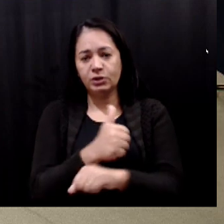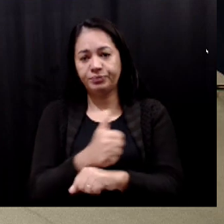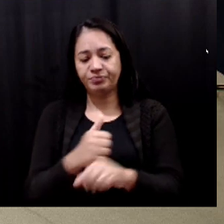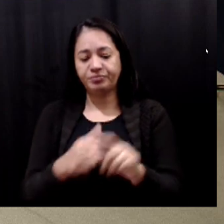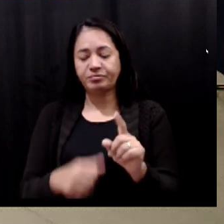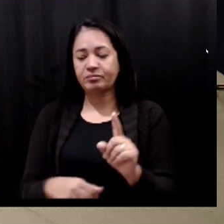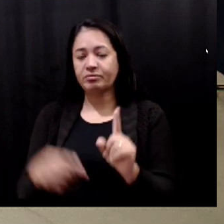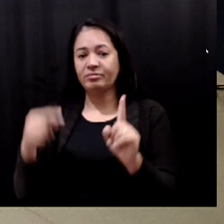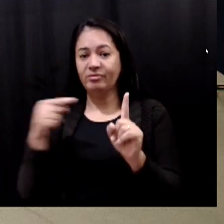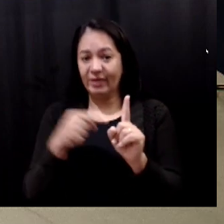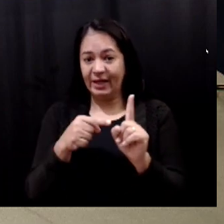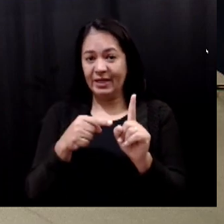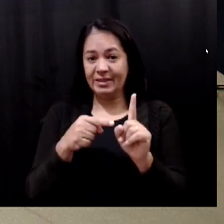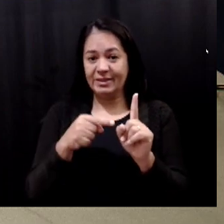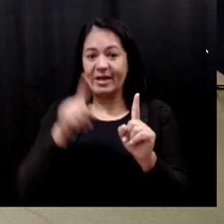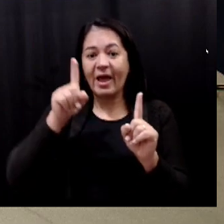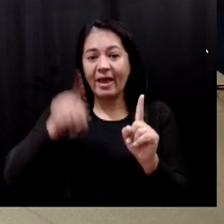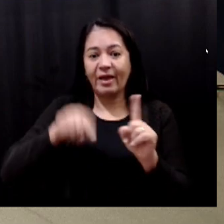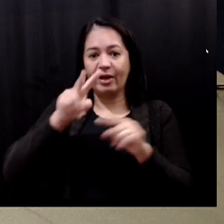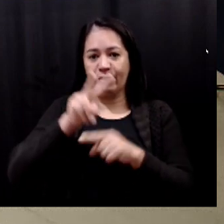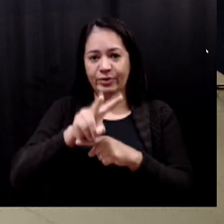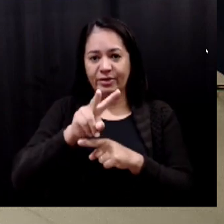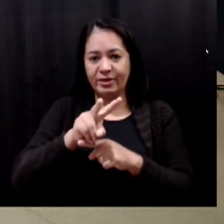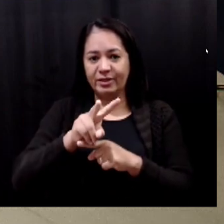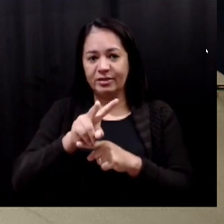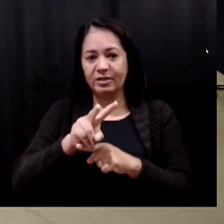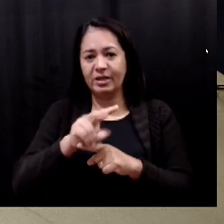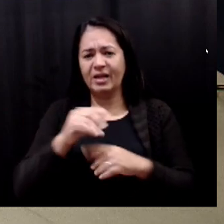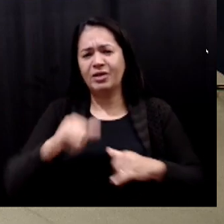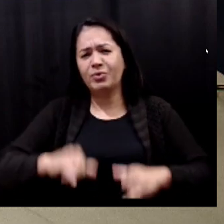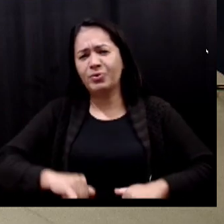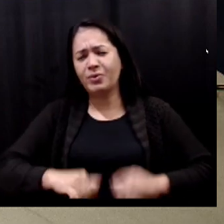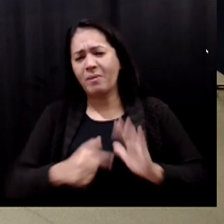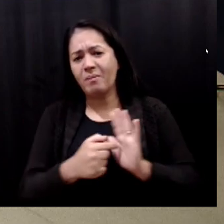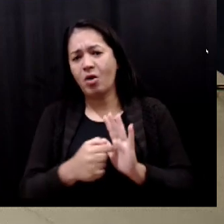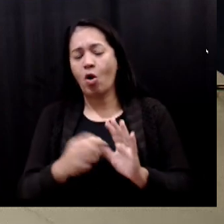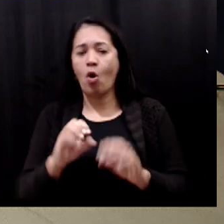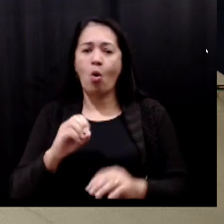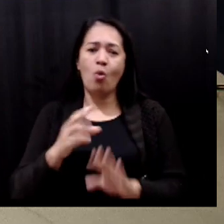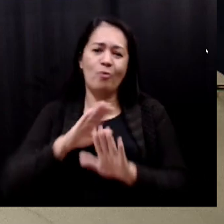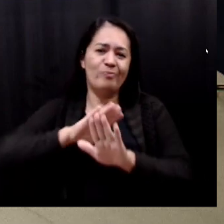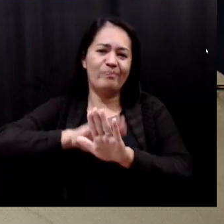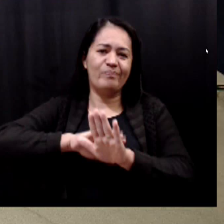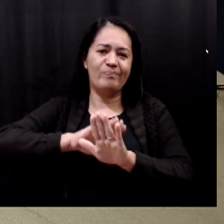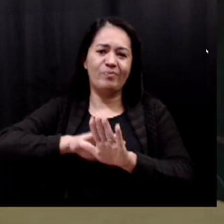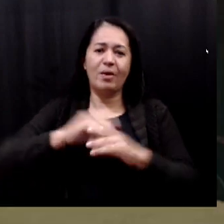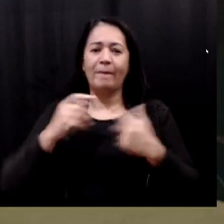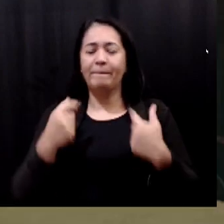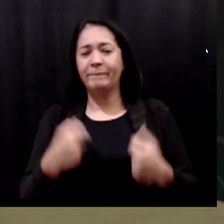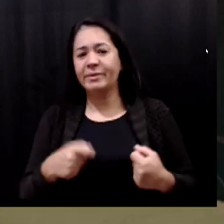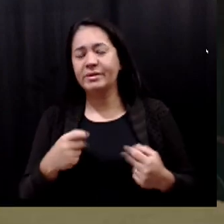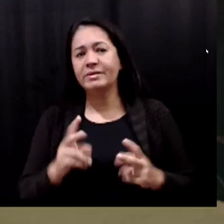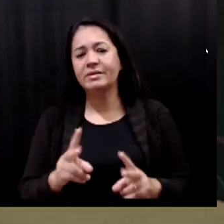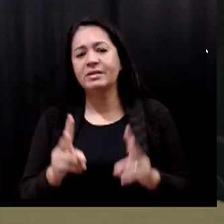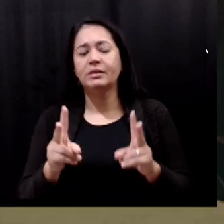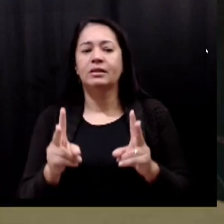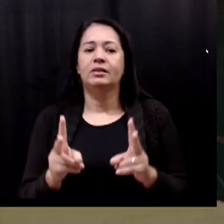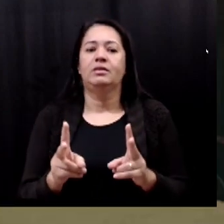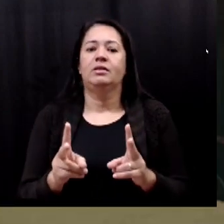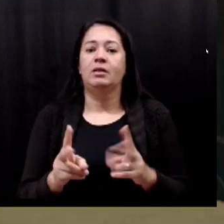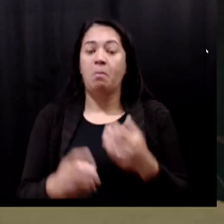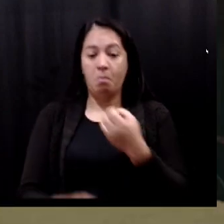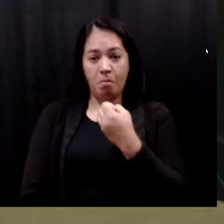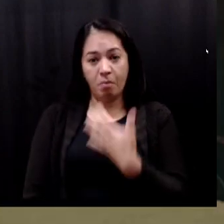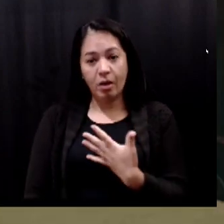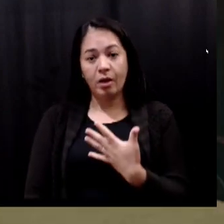elas demonstram, ou isso é maquiado pela necessidade de sempre estar bem, precisar